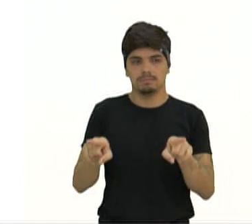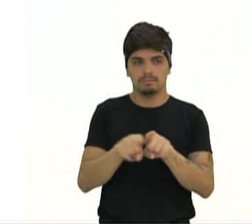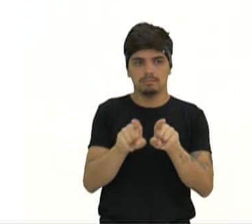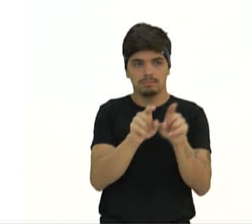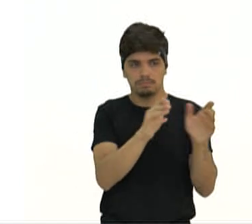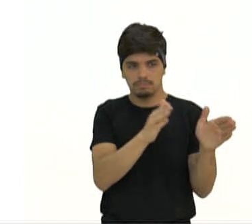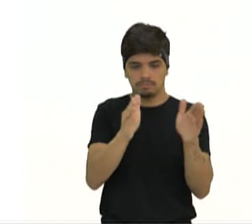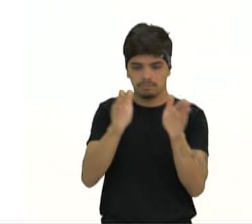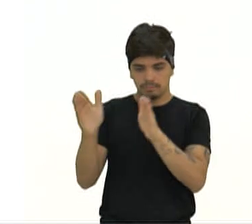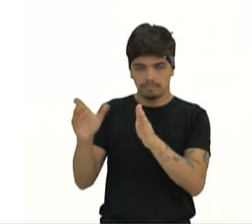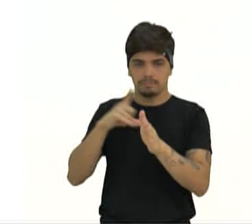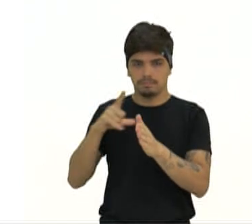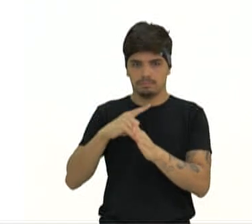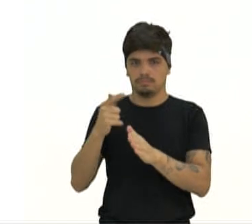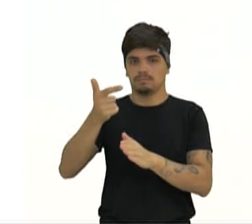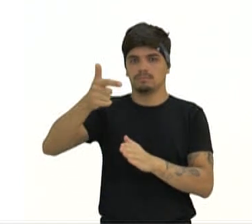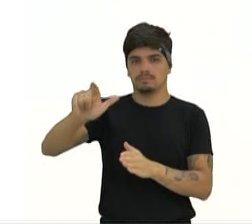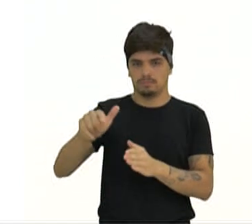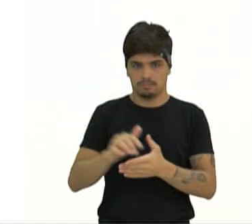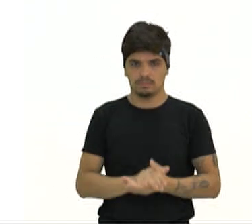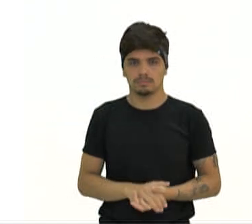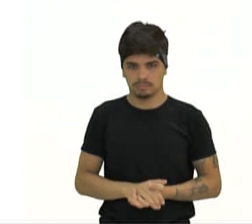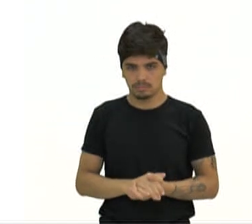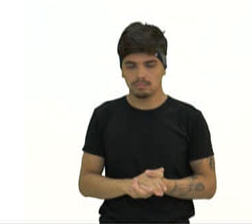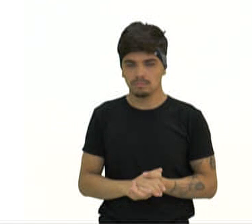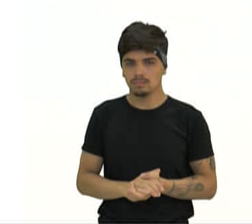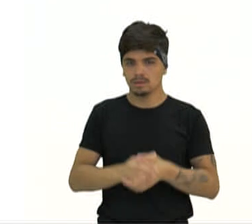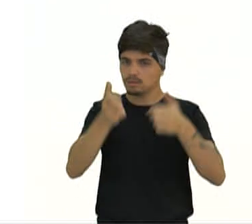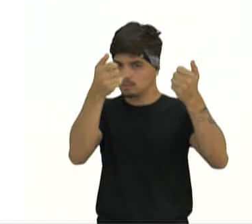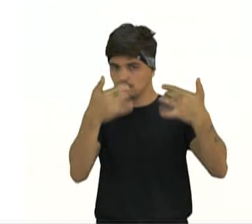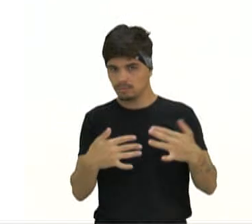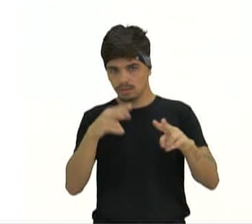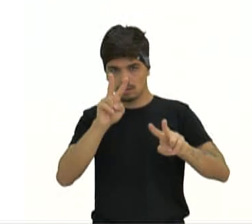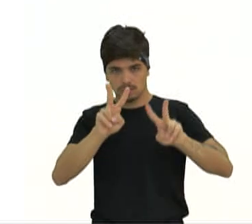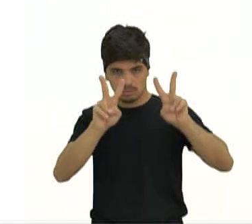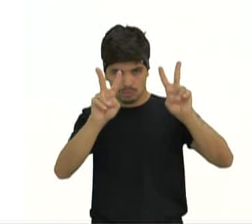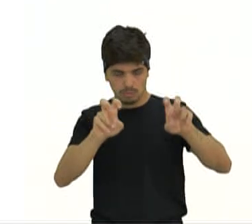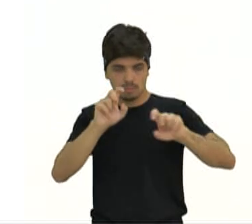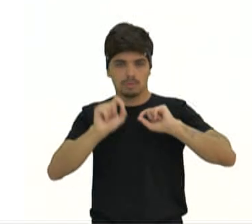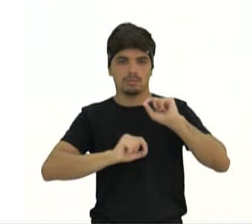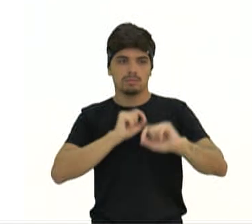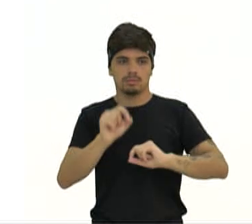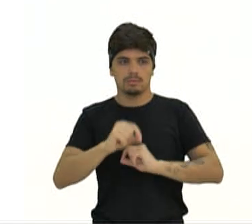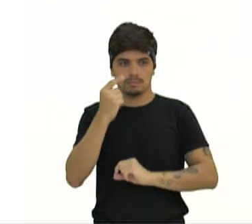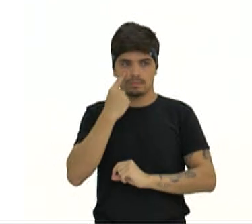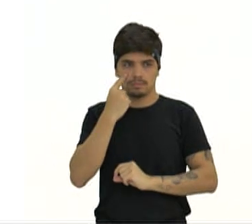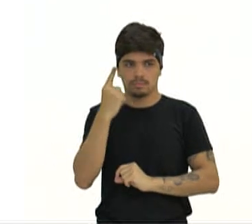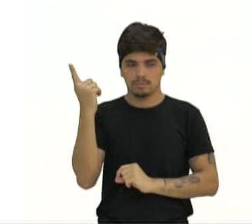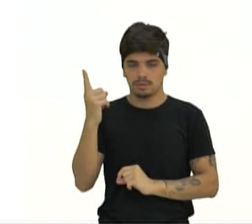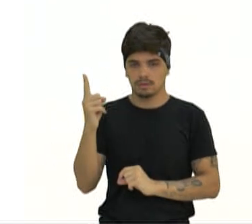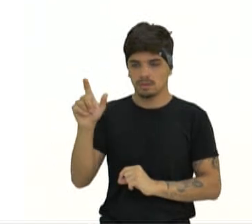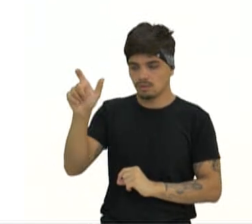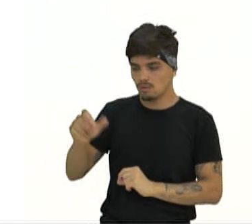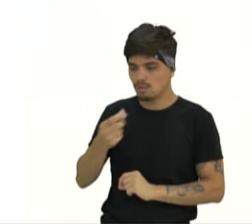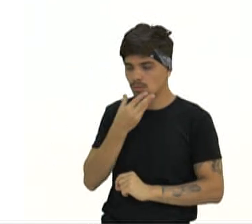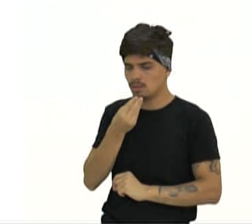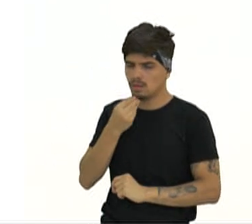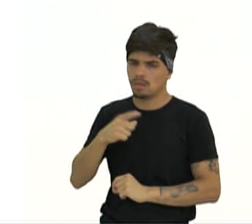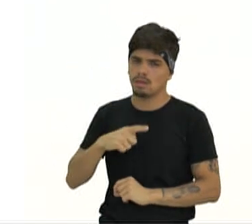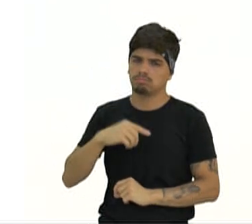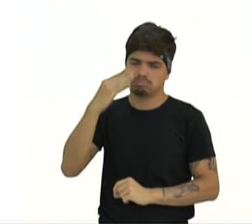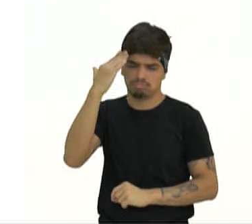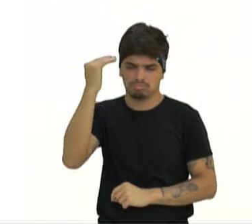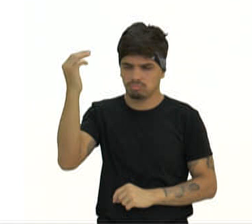tem as duas outras tirinhas os dois outros quadrinhos que dizem o seguinte escrita o outsider tem um talento excepcional